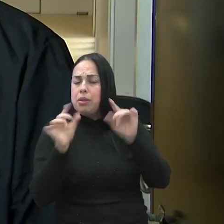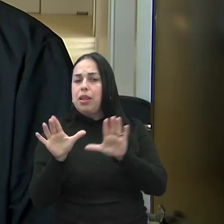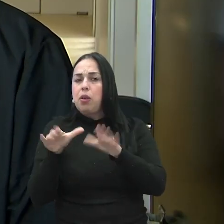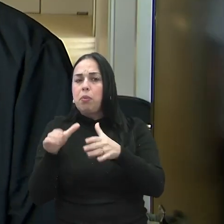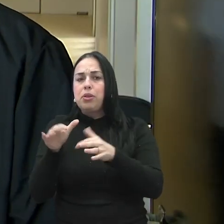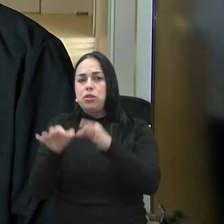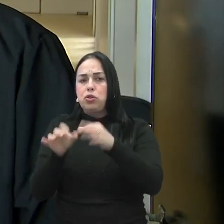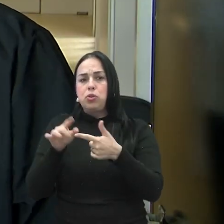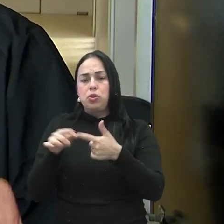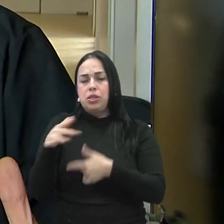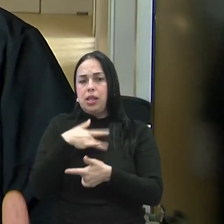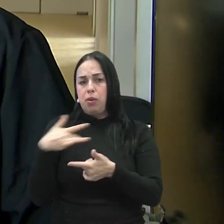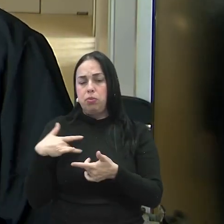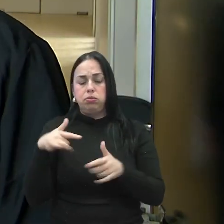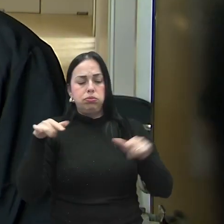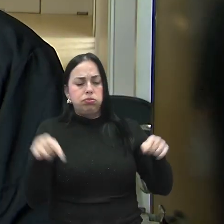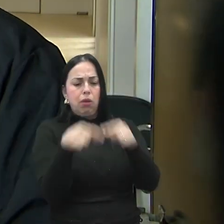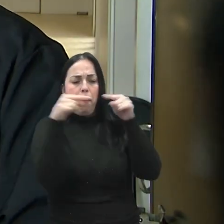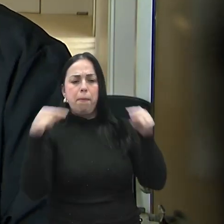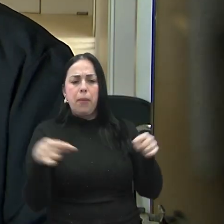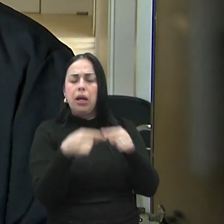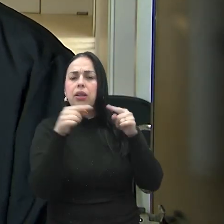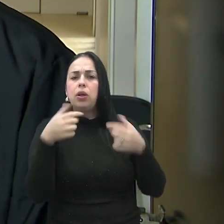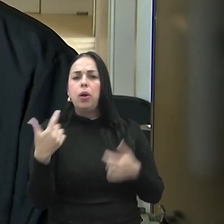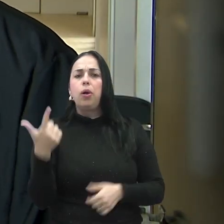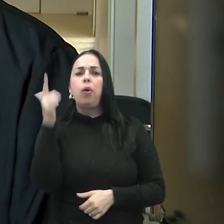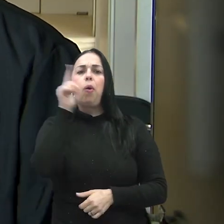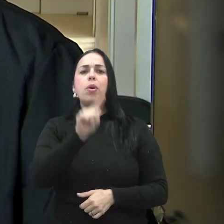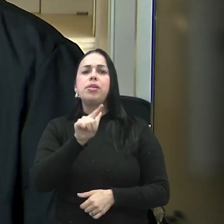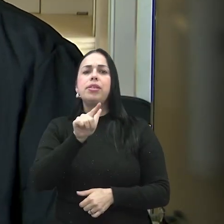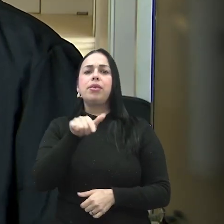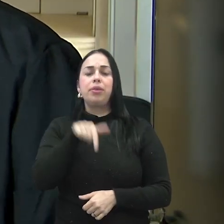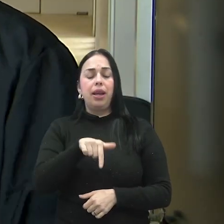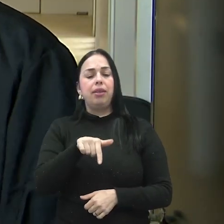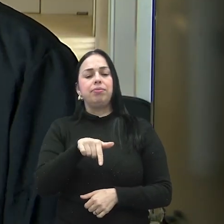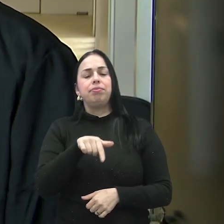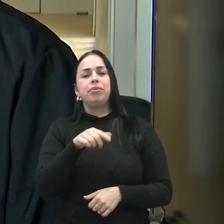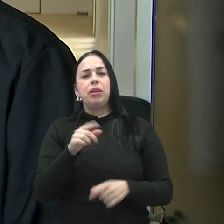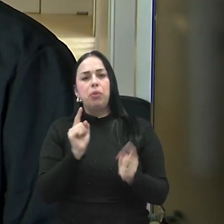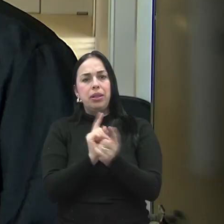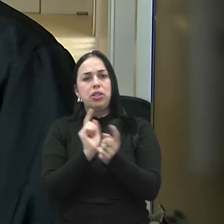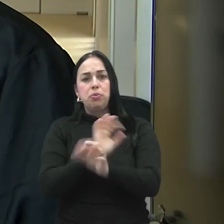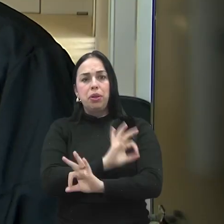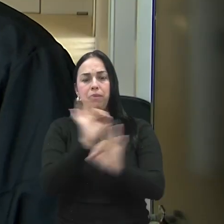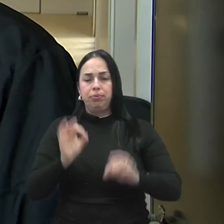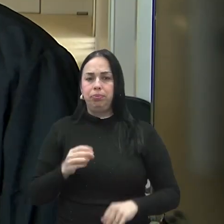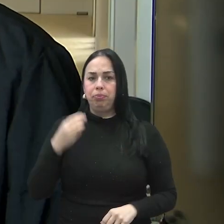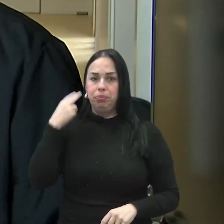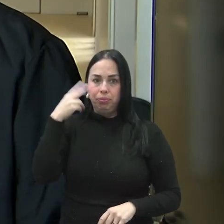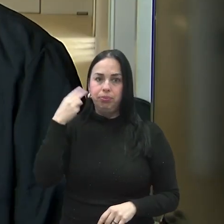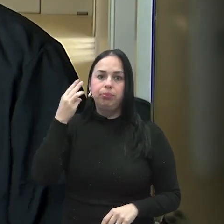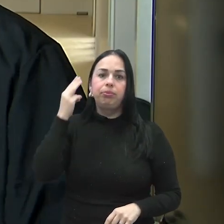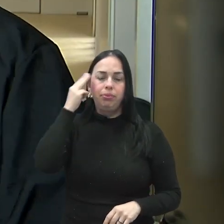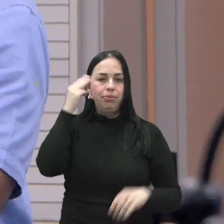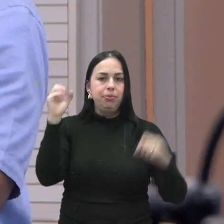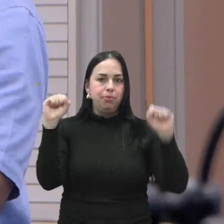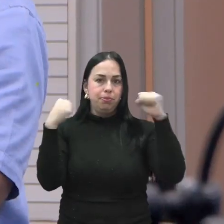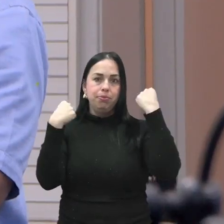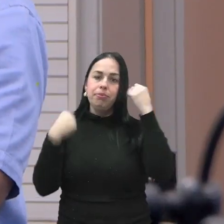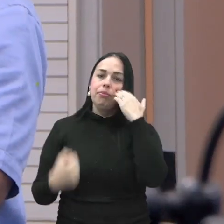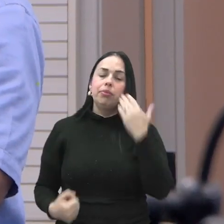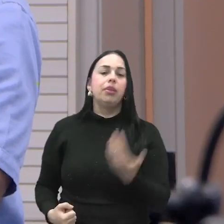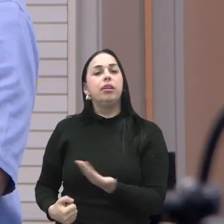orçamento, participa nas comissões de justiça, na comissão de saúde, você tem a efetividade, que é um bom equipamento e um bom atendimento.